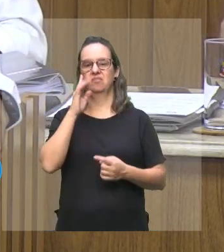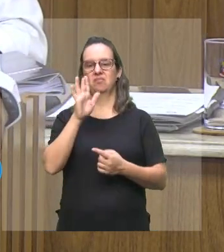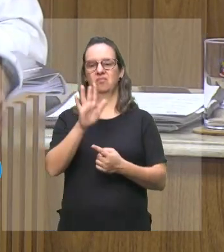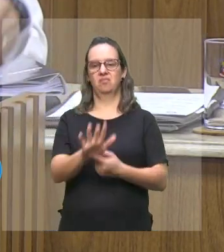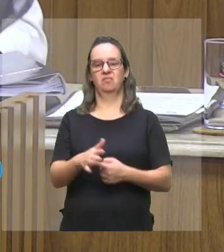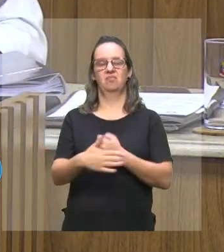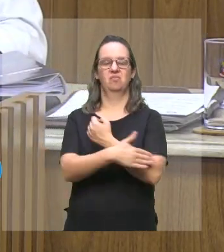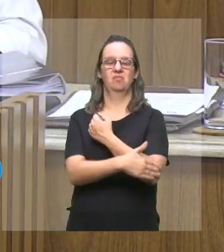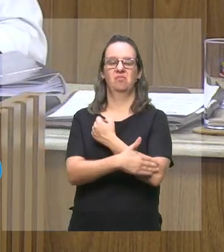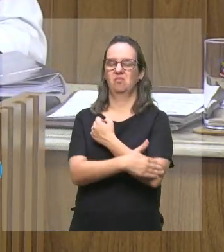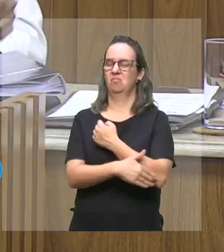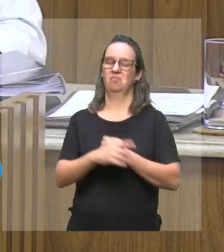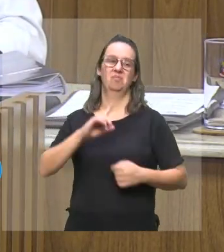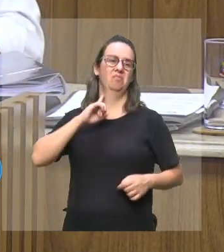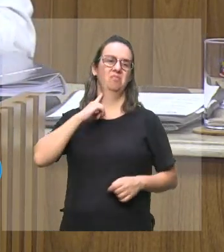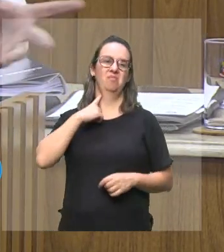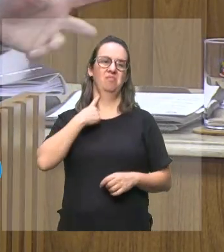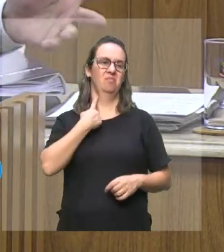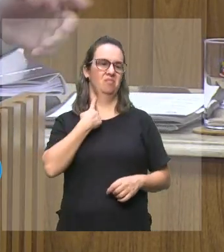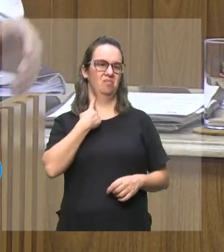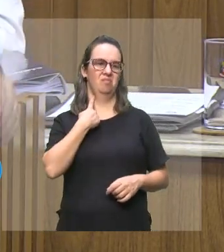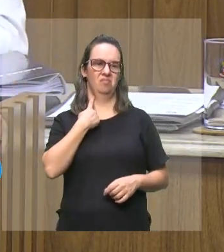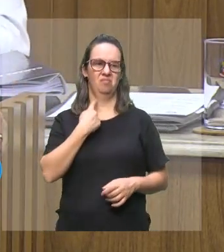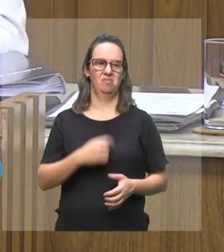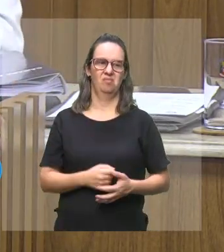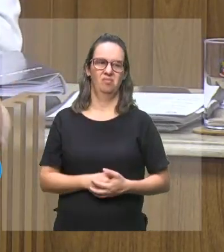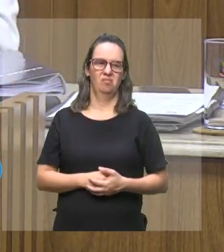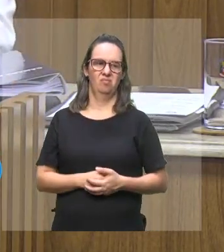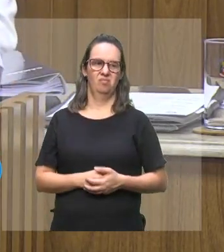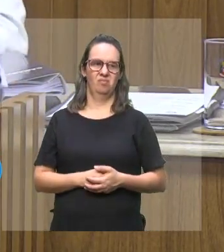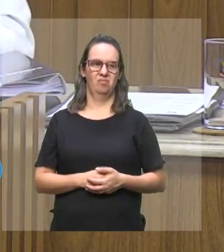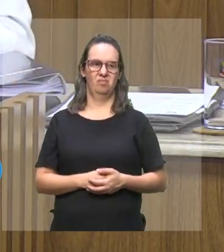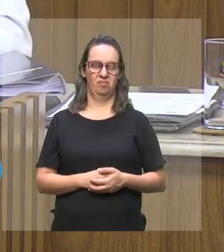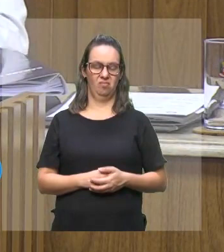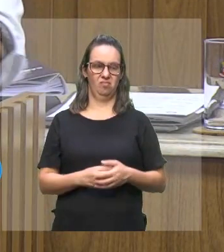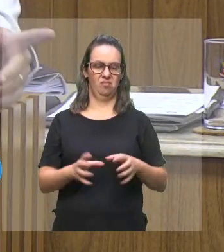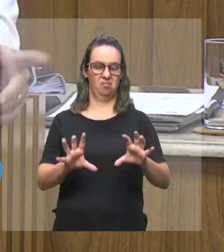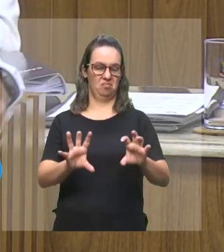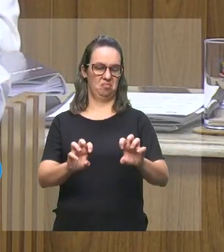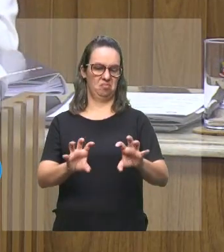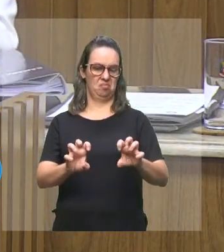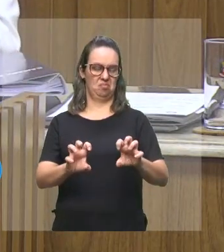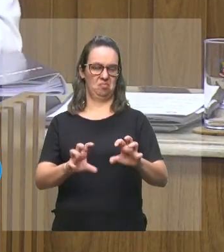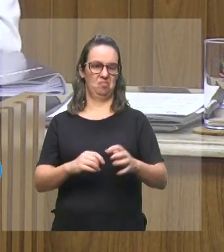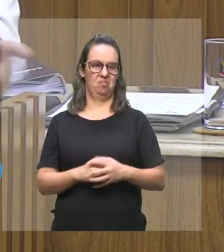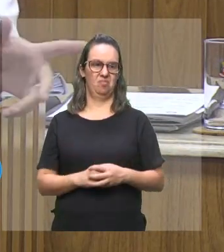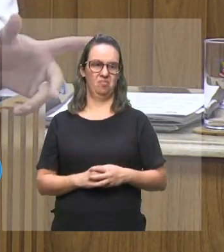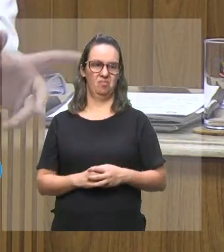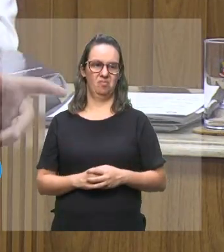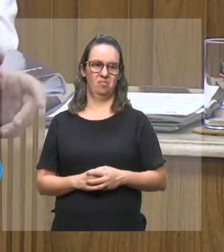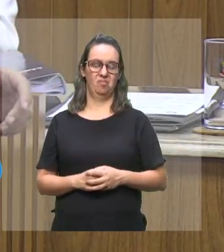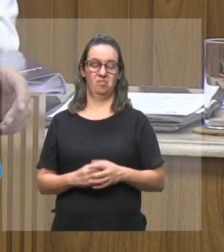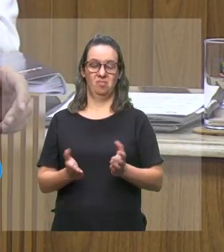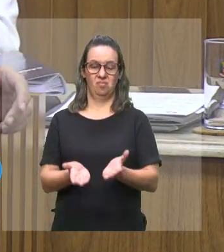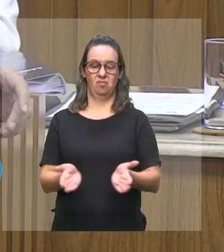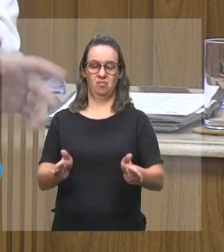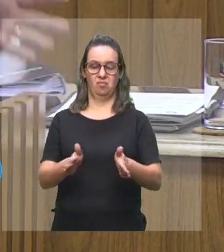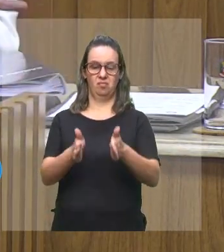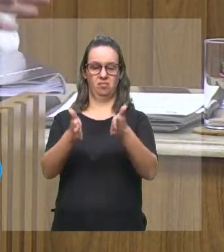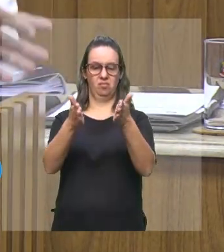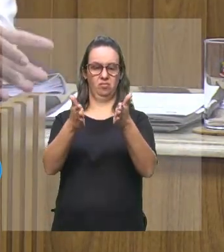suja, cheia de embalagem plástica, copo plástico, garrafa PET. E